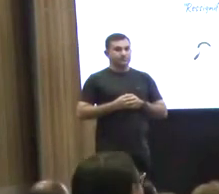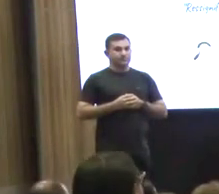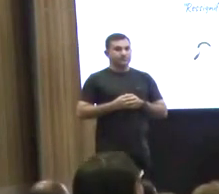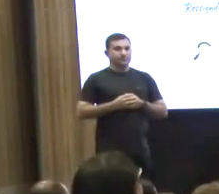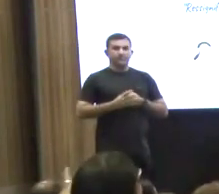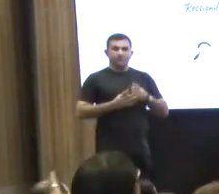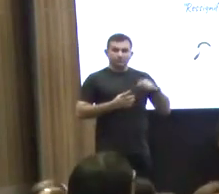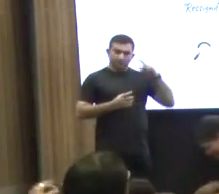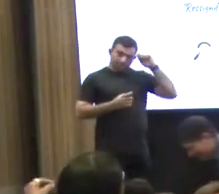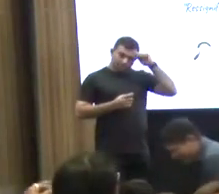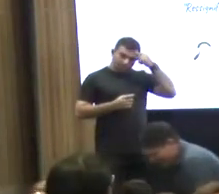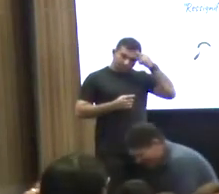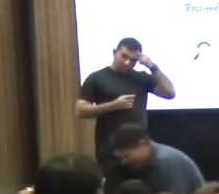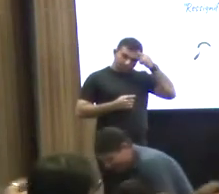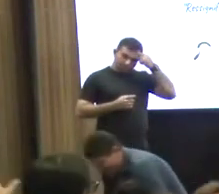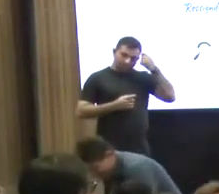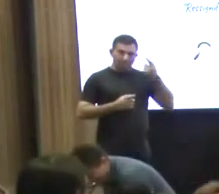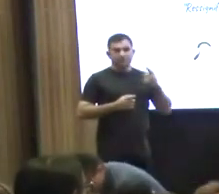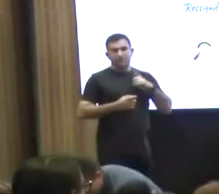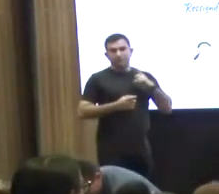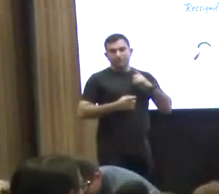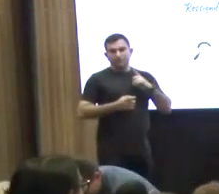que tratamos da lei